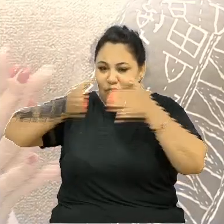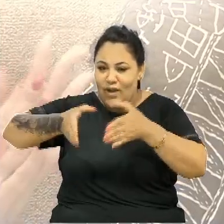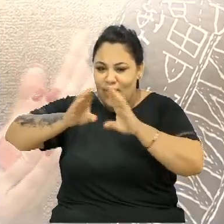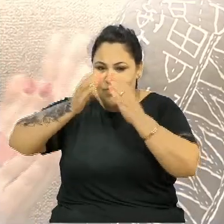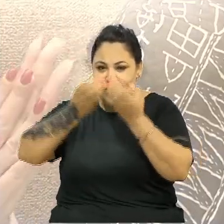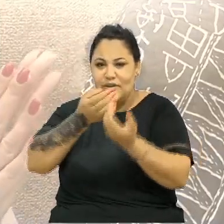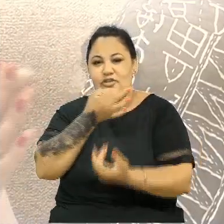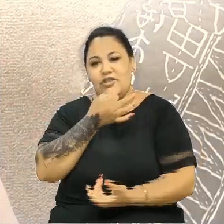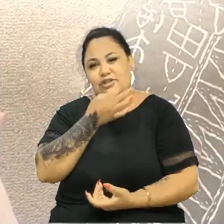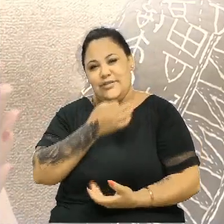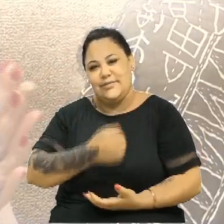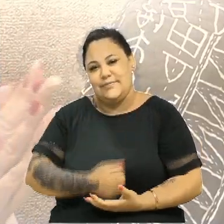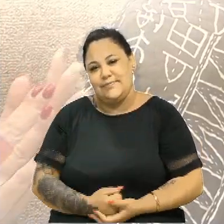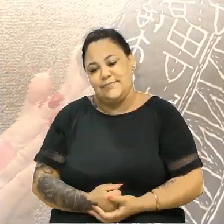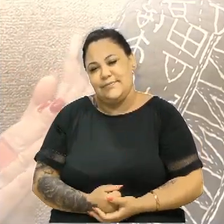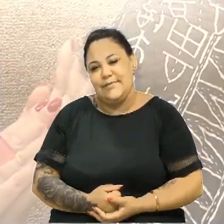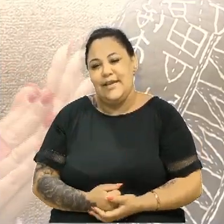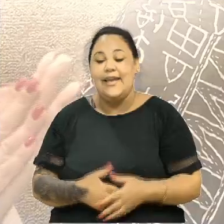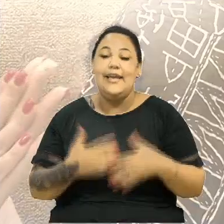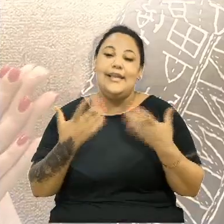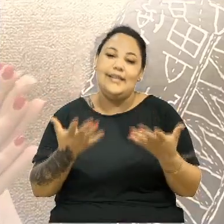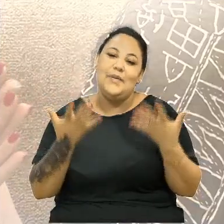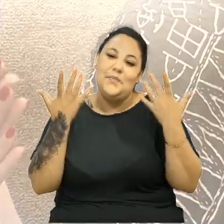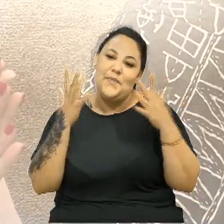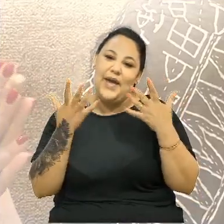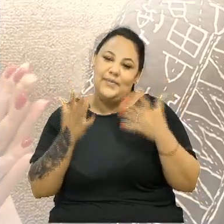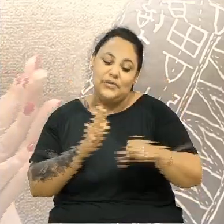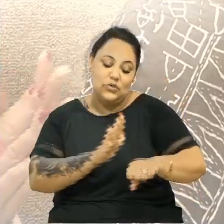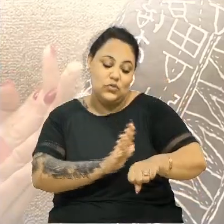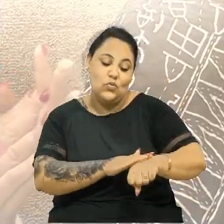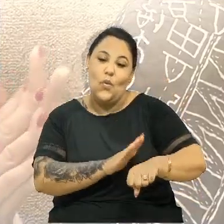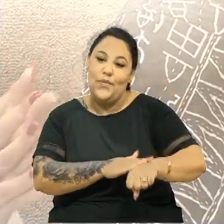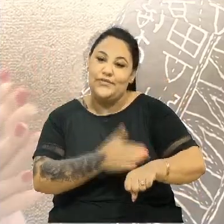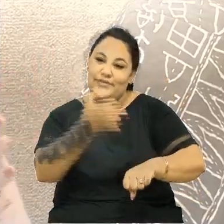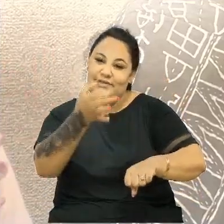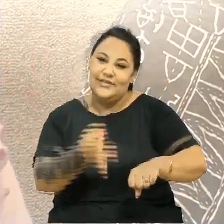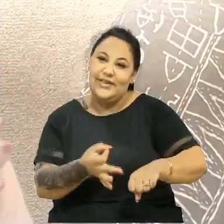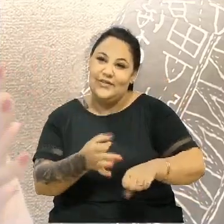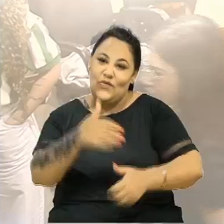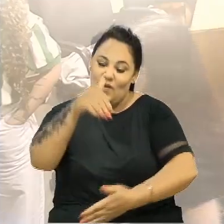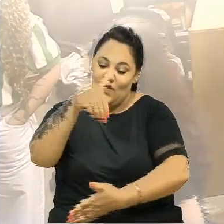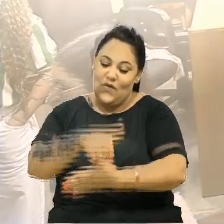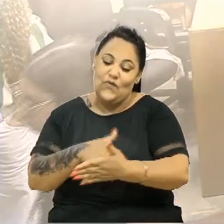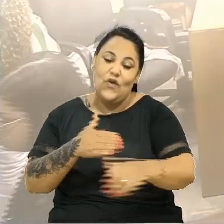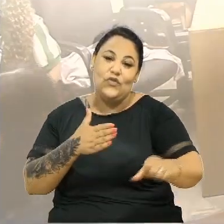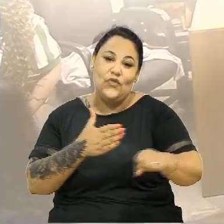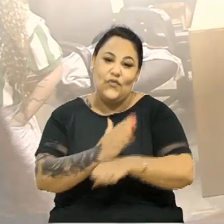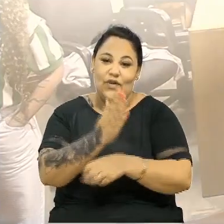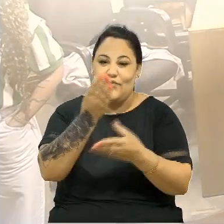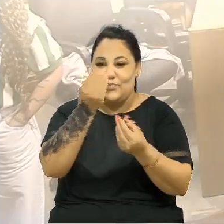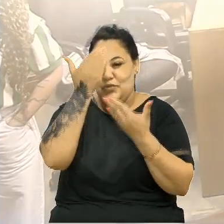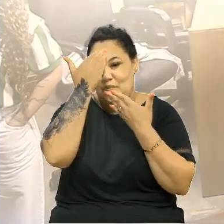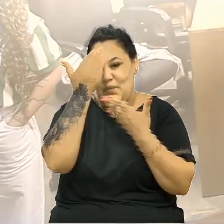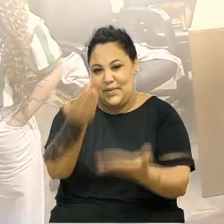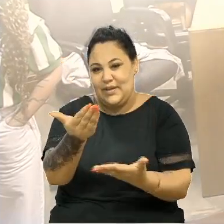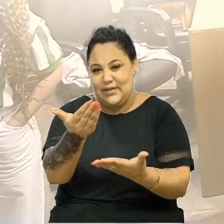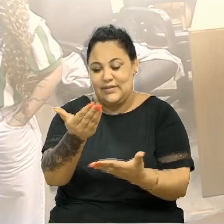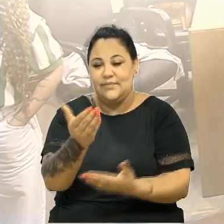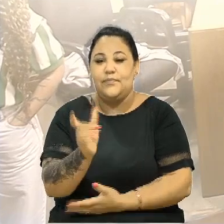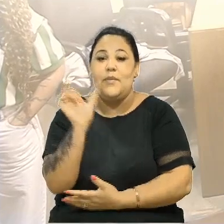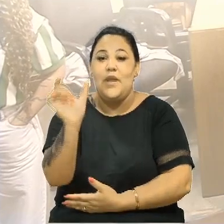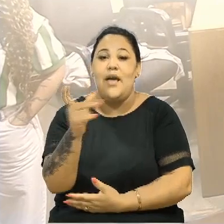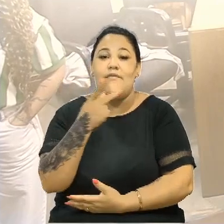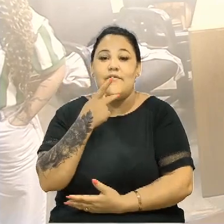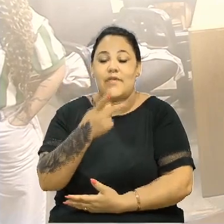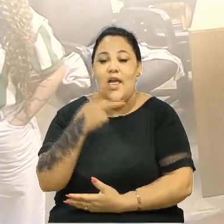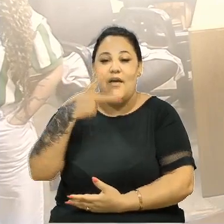caxiense. Então, parabéns e, no momento oportuno, eu votarei favorável. Obrigada. Com a palavra, a vereadora